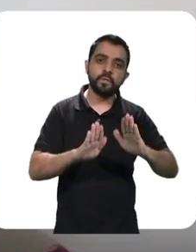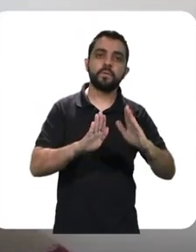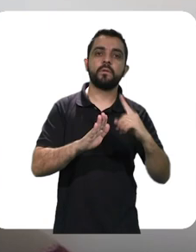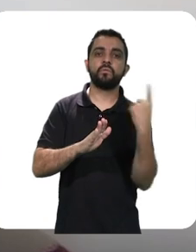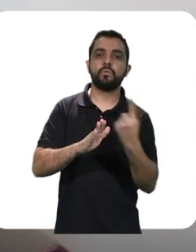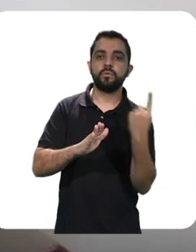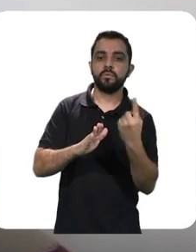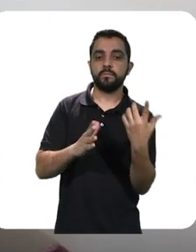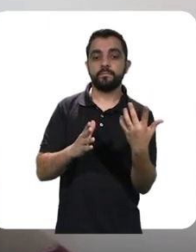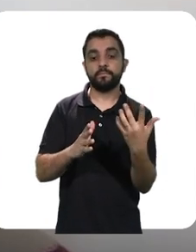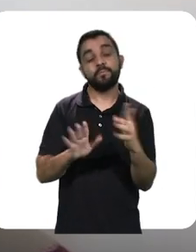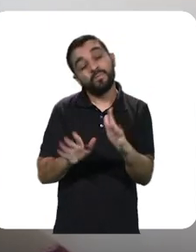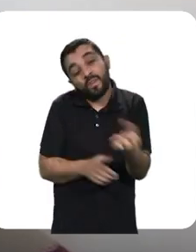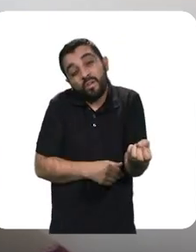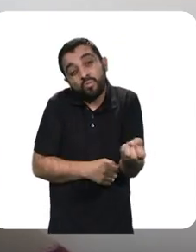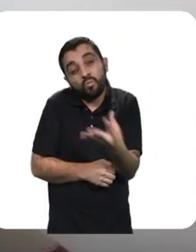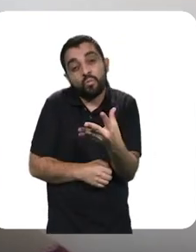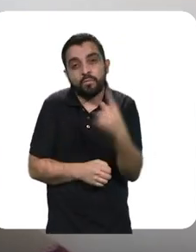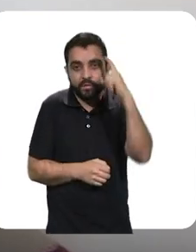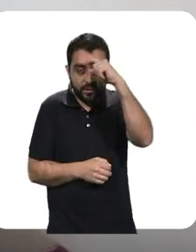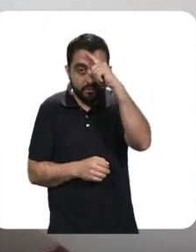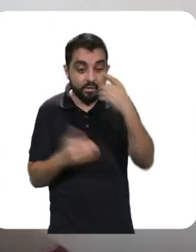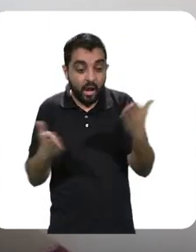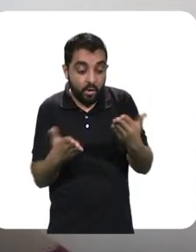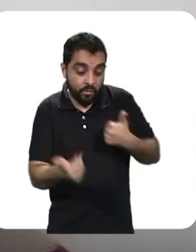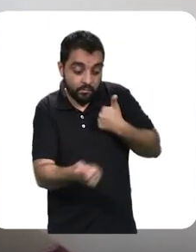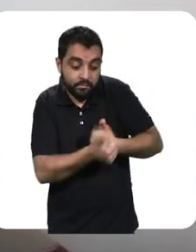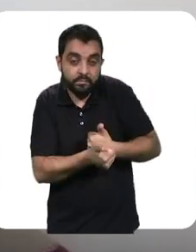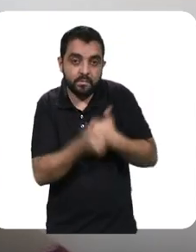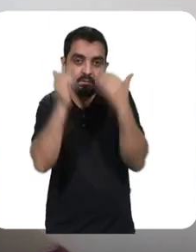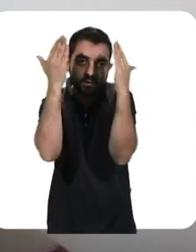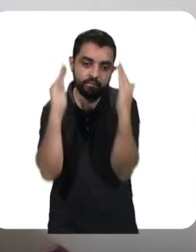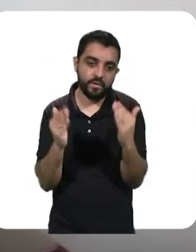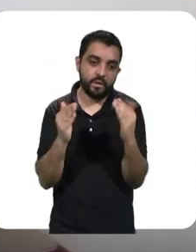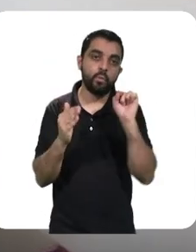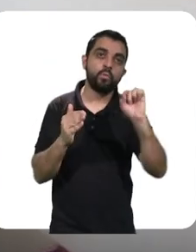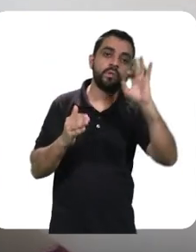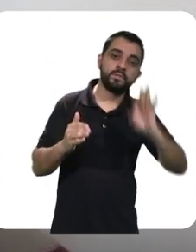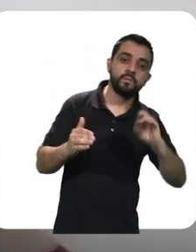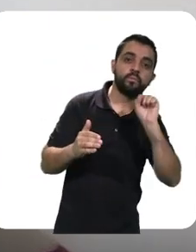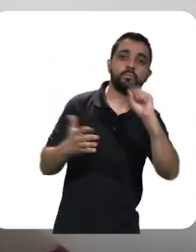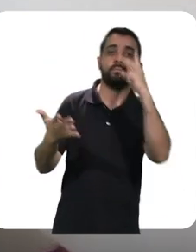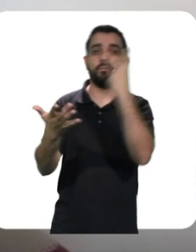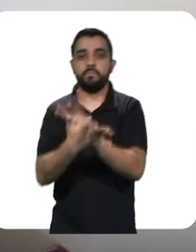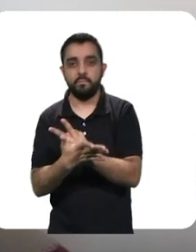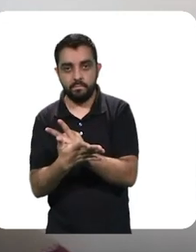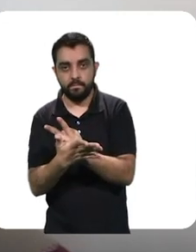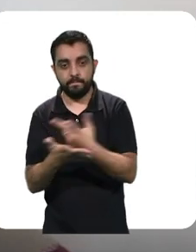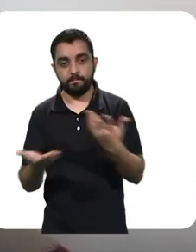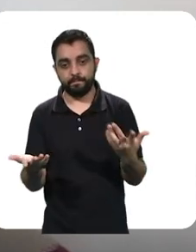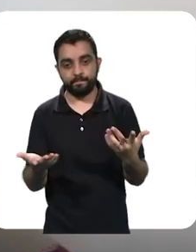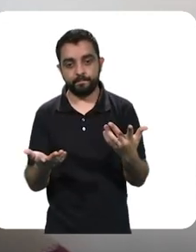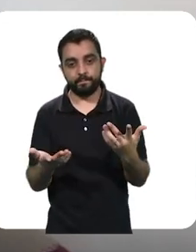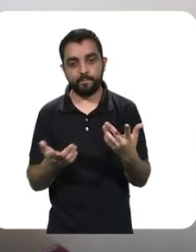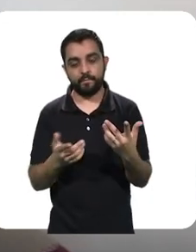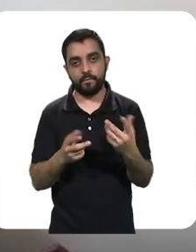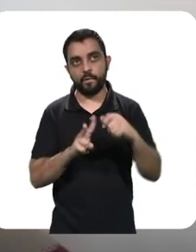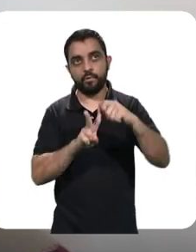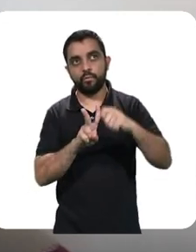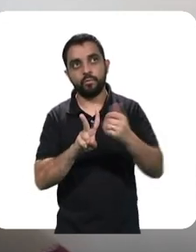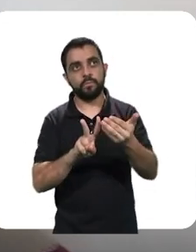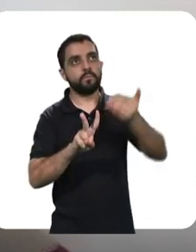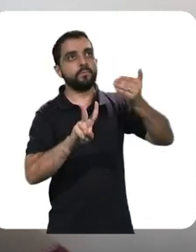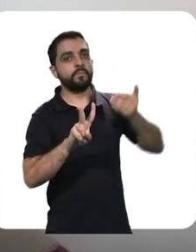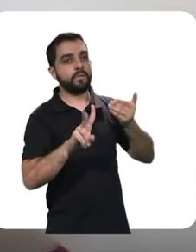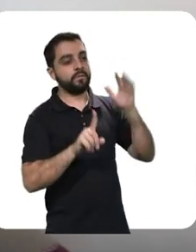Cristina disse, é tudo muito novo e vai ser difícil avaliar agora se as ações que a gente poderia ter tido um mês a